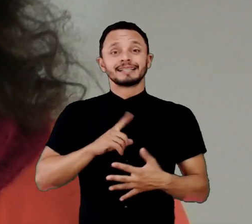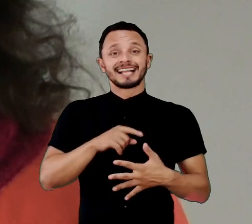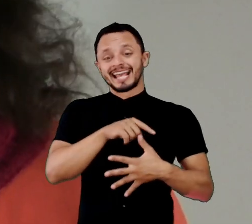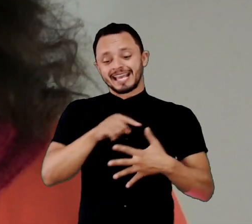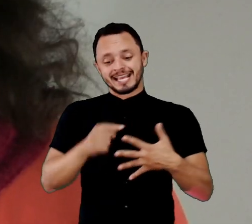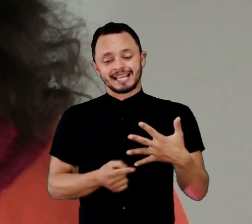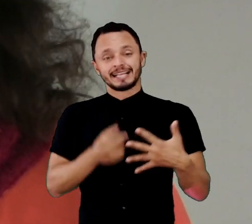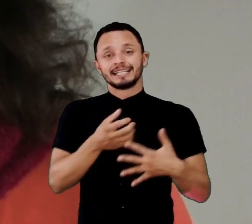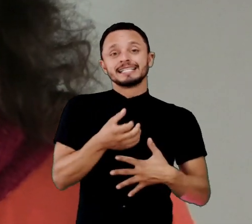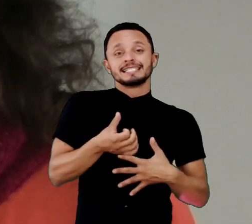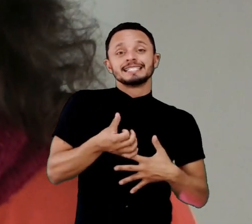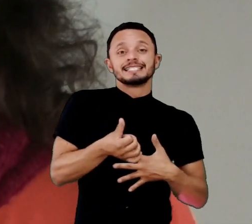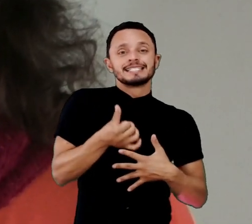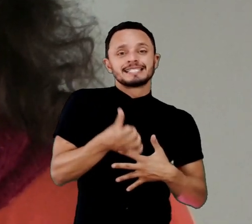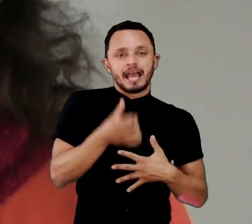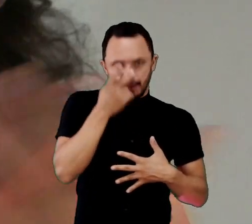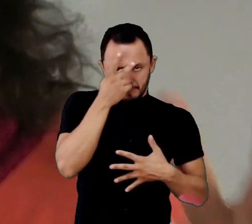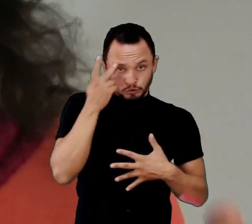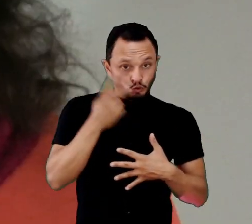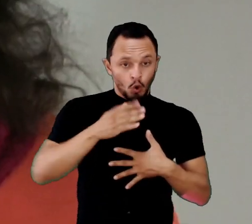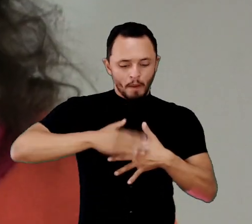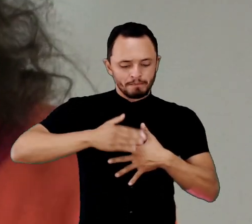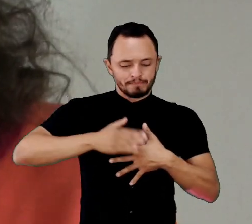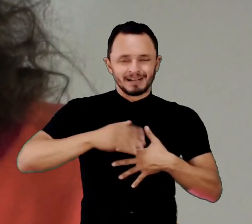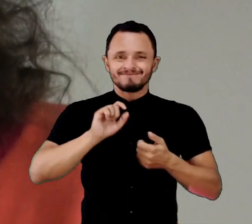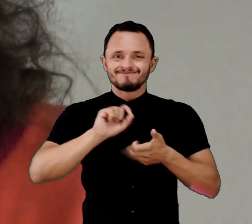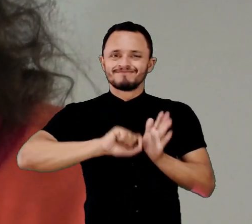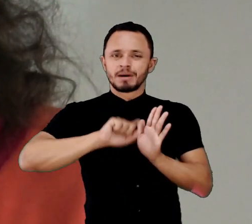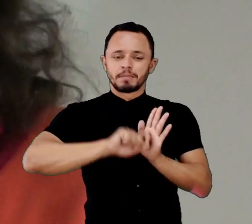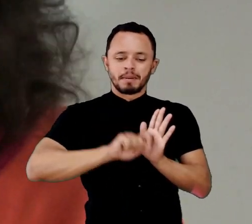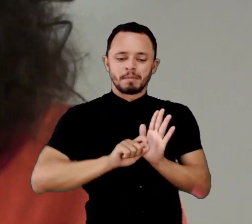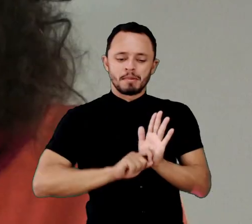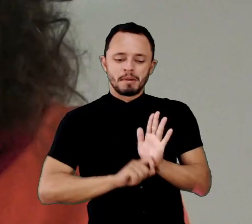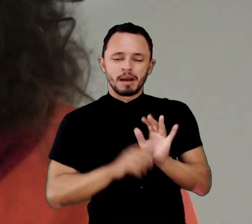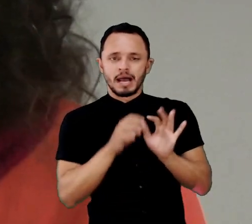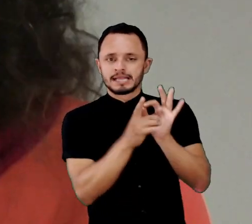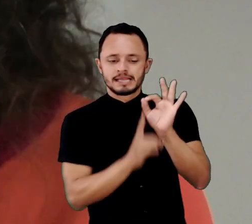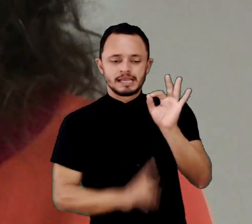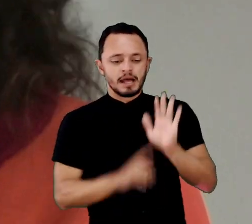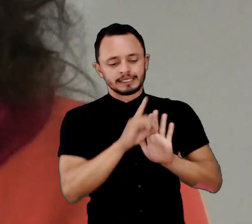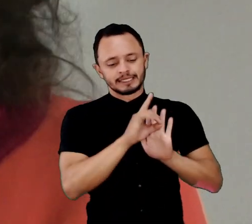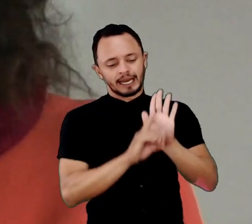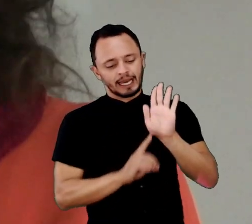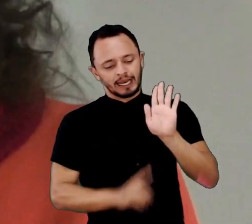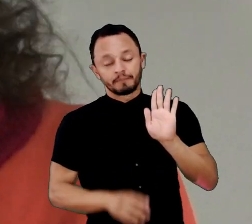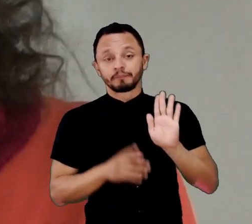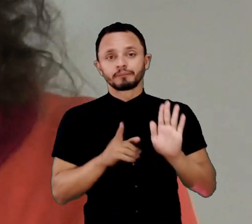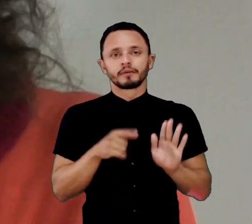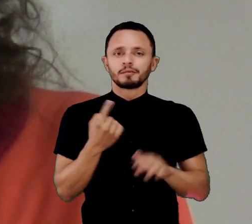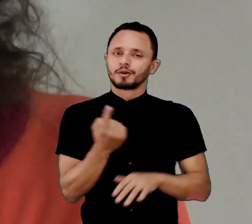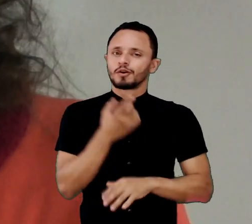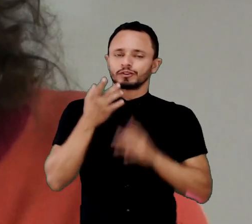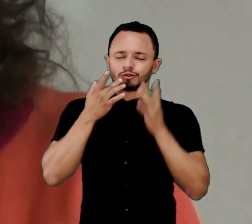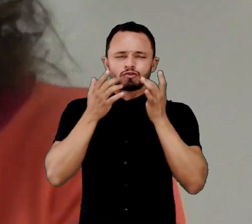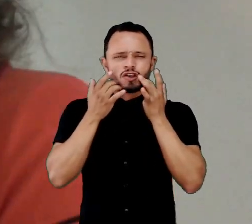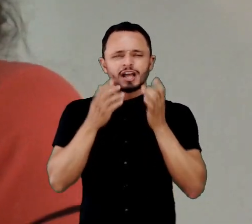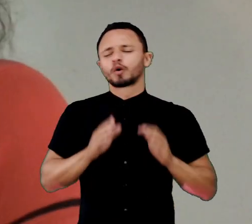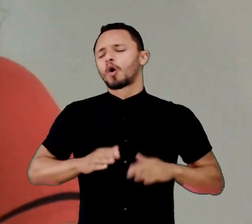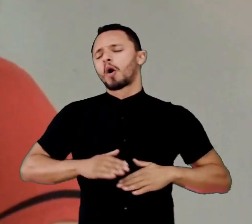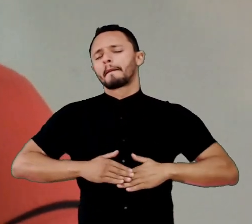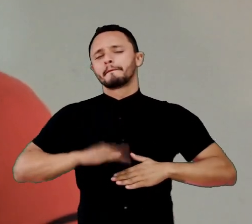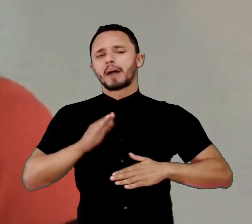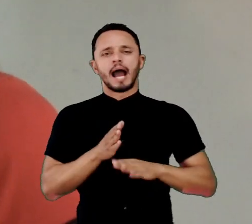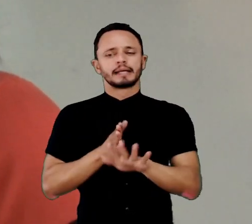mãos, e que a gente nem sabia que ele teria uma trajetória tão linda, né? Mas ele é o espetáculo que a gente mais rodou. E